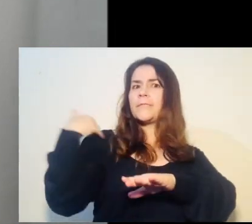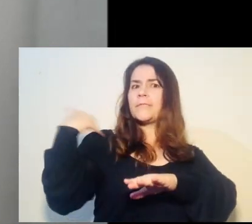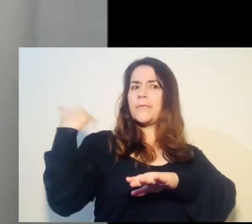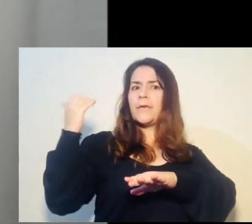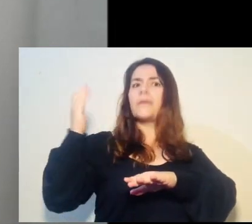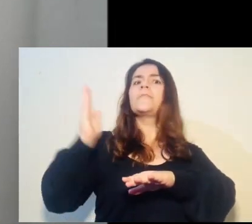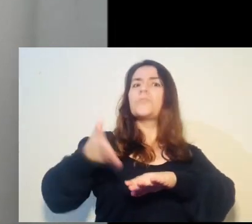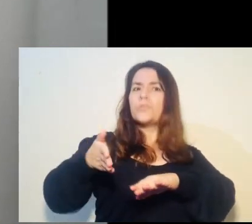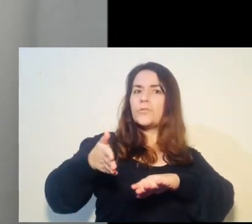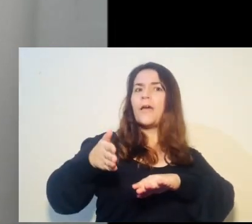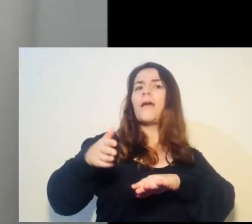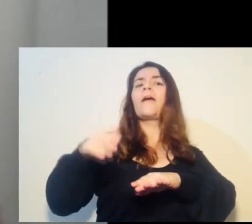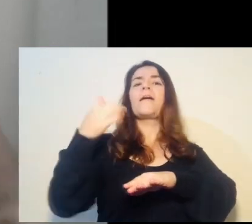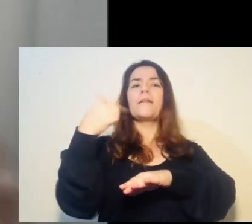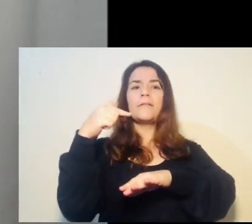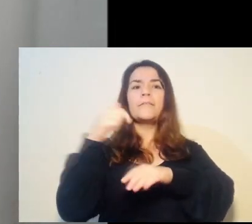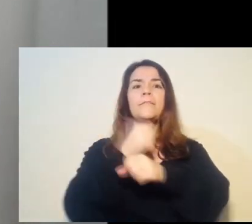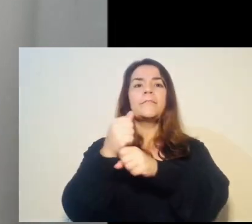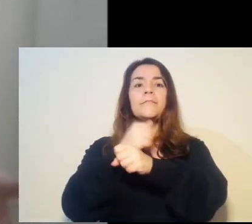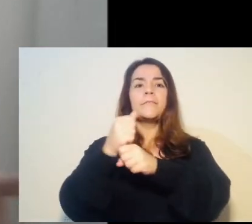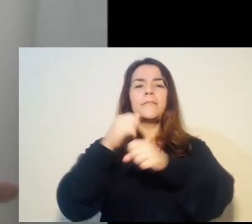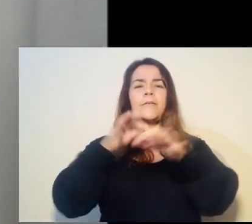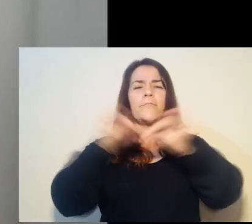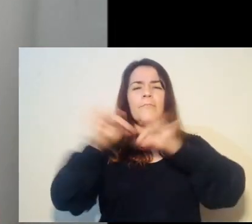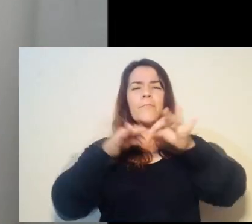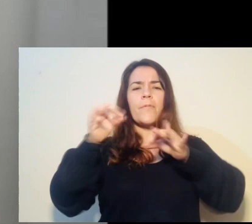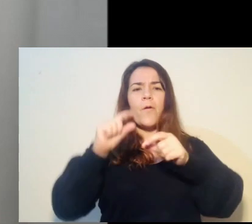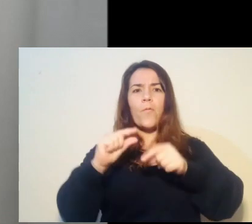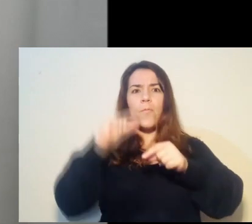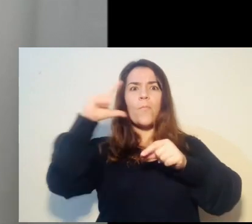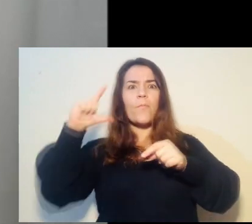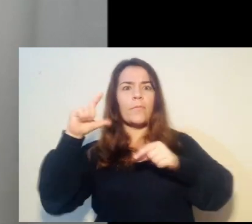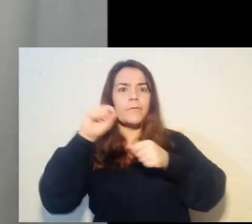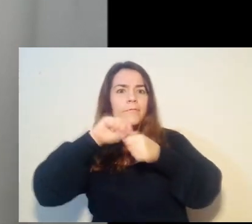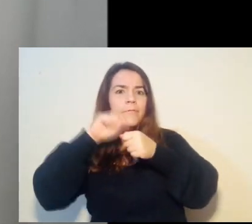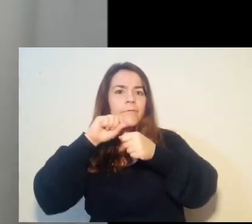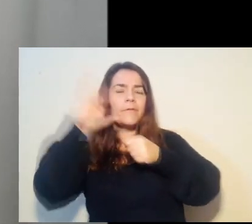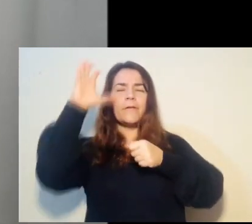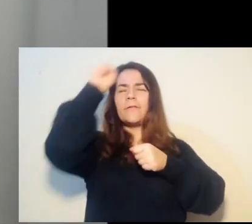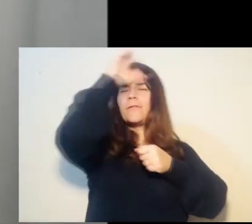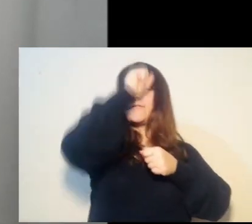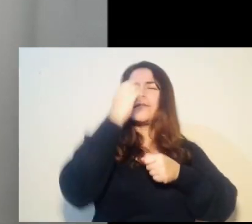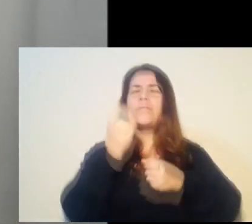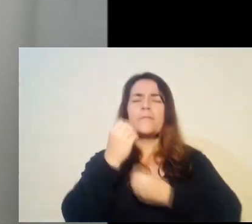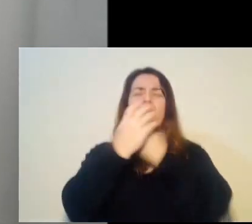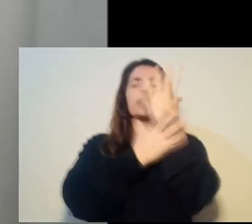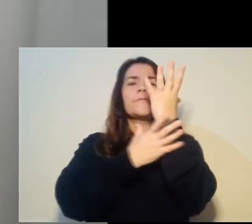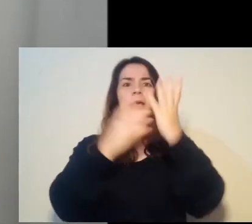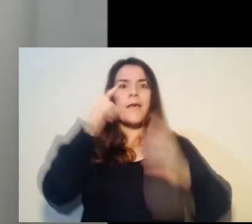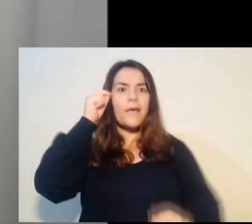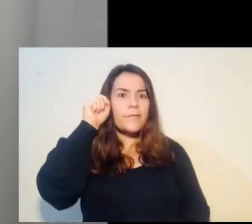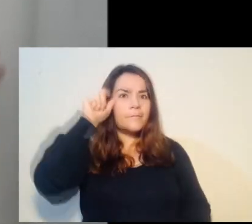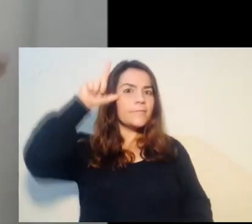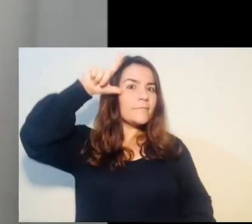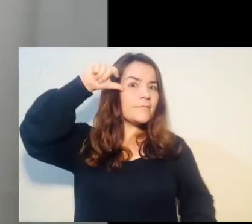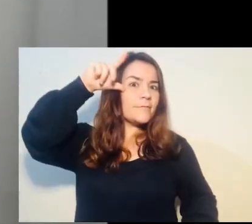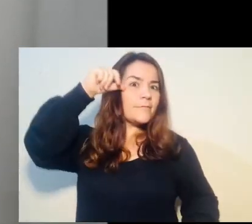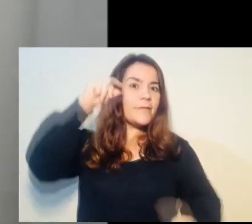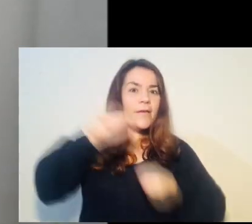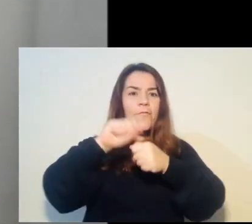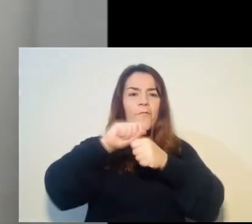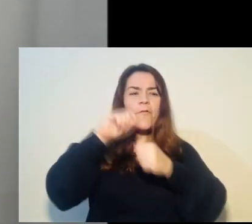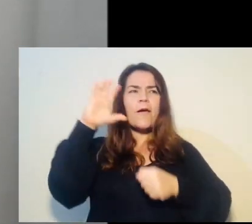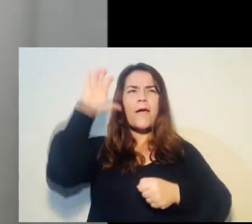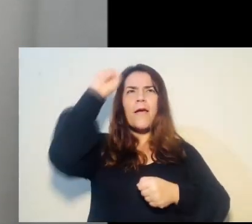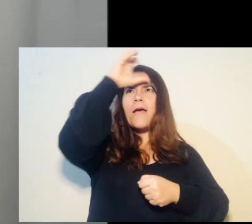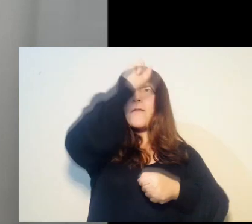descobri ele, aprendi sobre ele, fui pesquisar um pouquinho mais e desde então tem sido uma descoberta muito interessante e a partir de